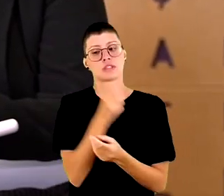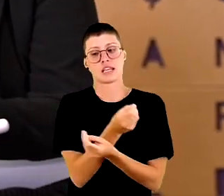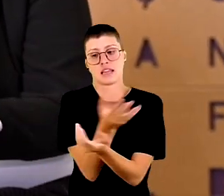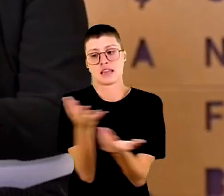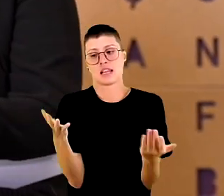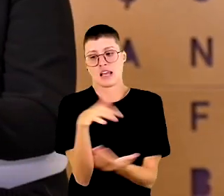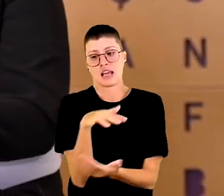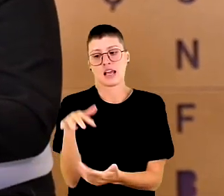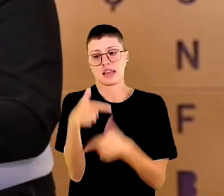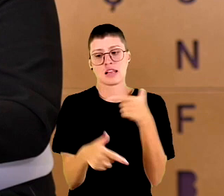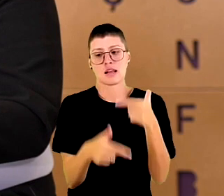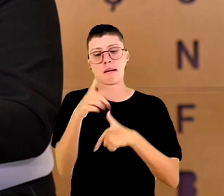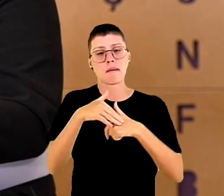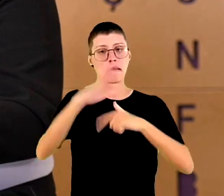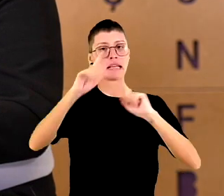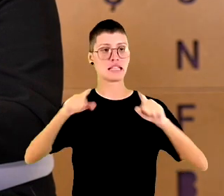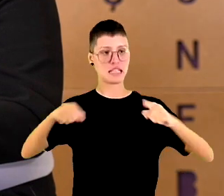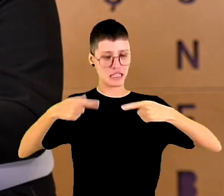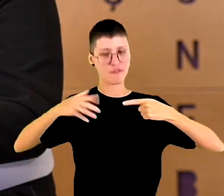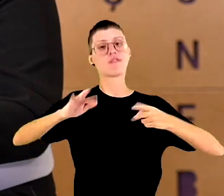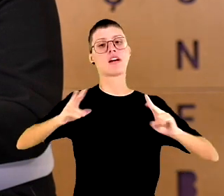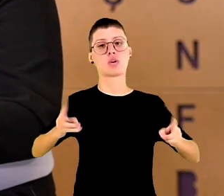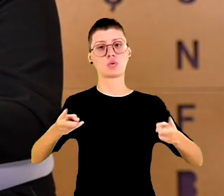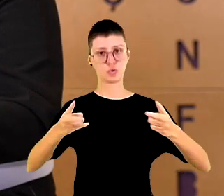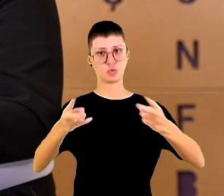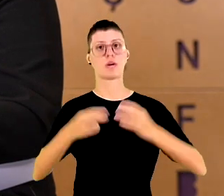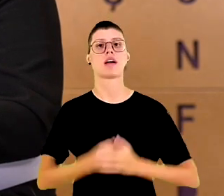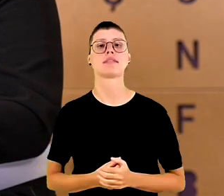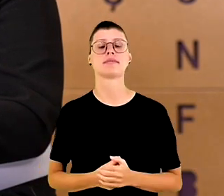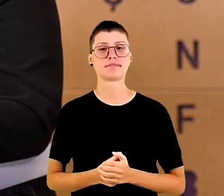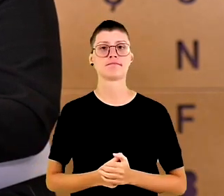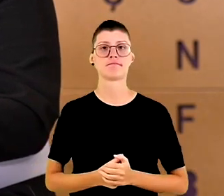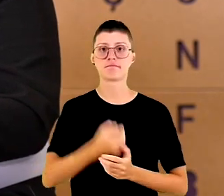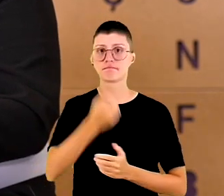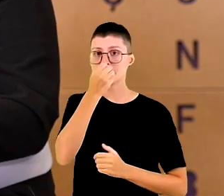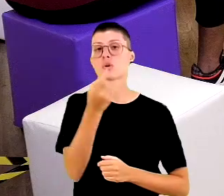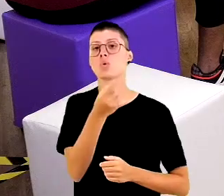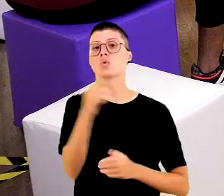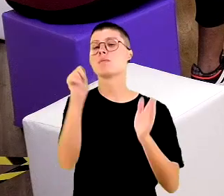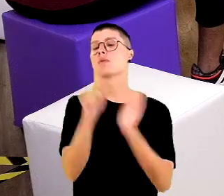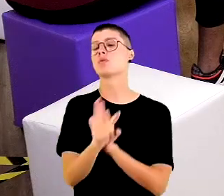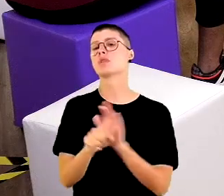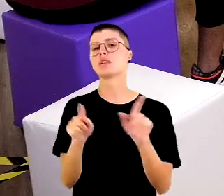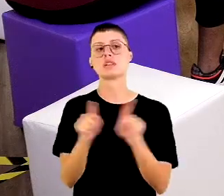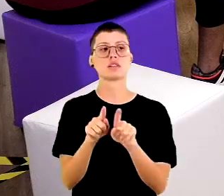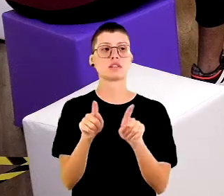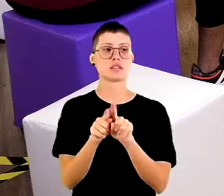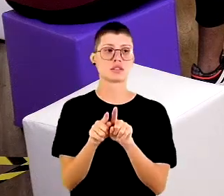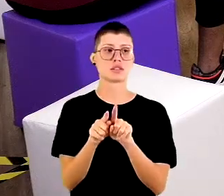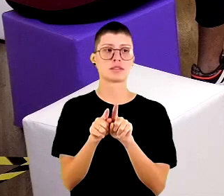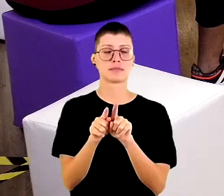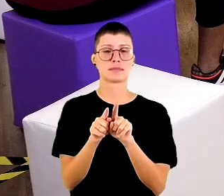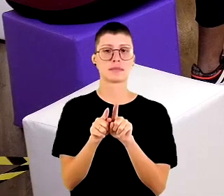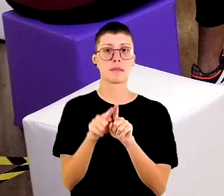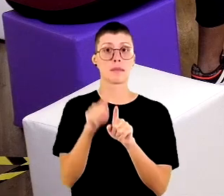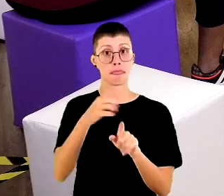nosso maior desafio e vai continuar assim. Legal. E para ir para a última pergunta, a gente tem aqui... Boa, essa é minha,